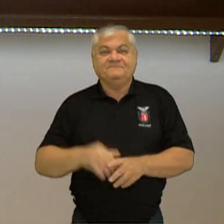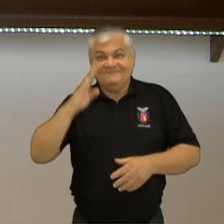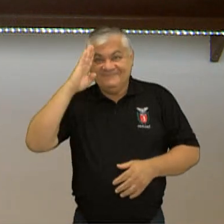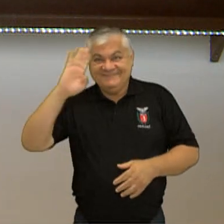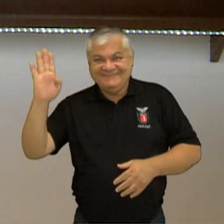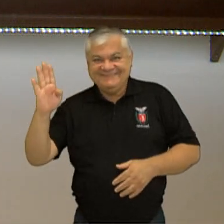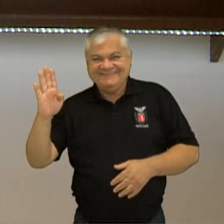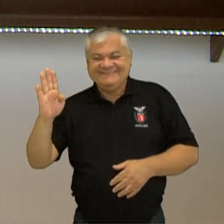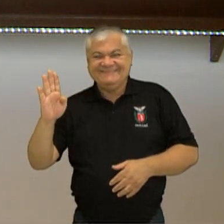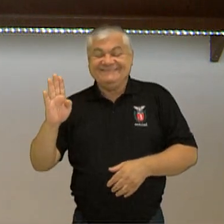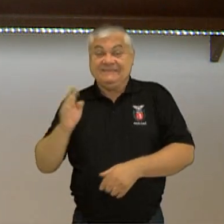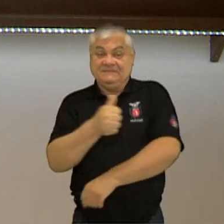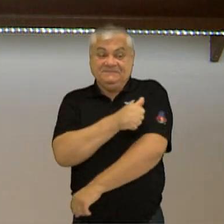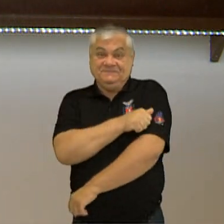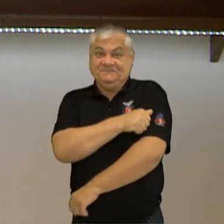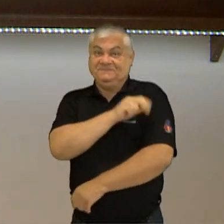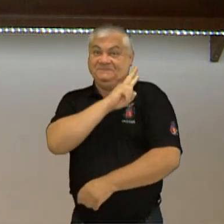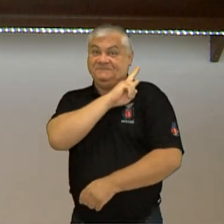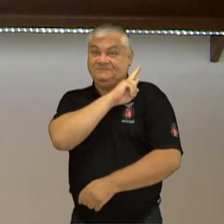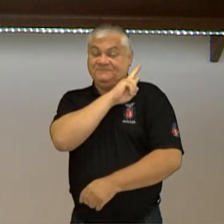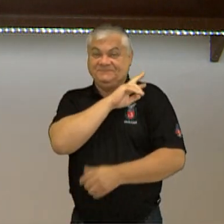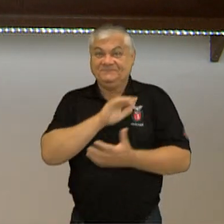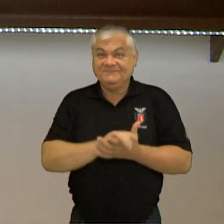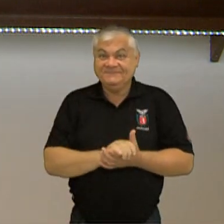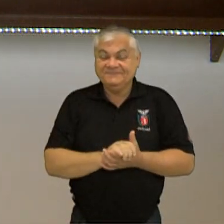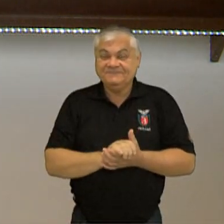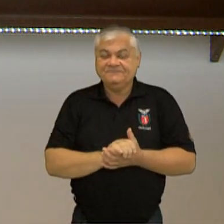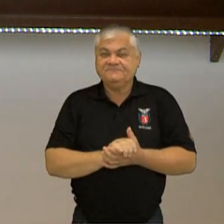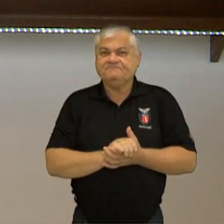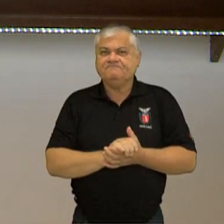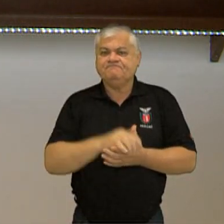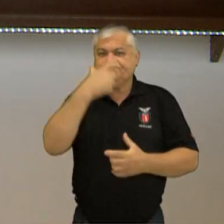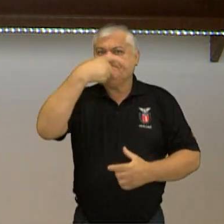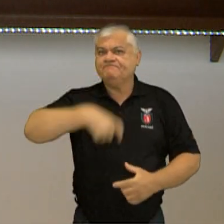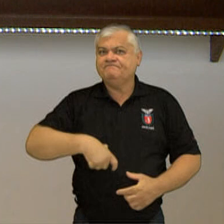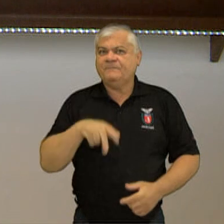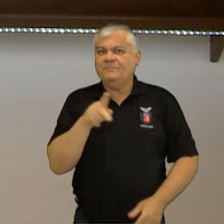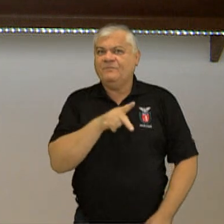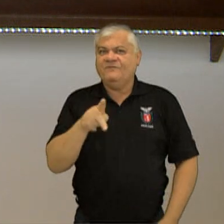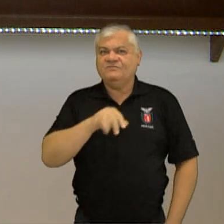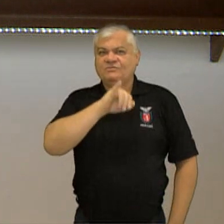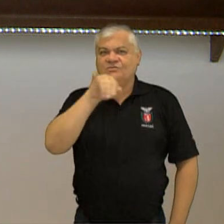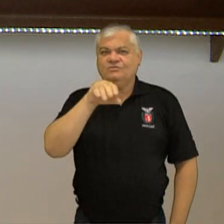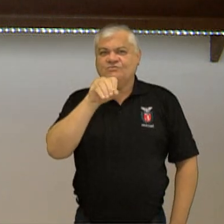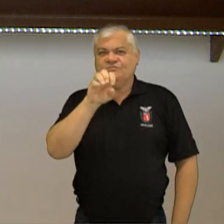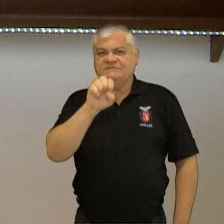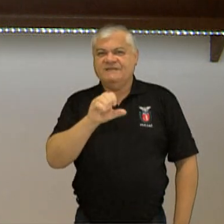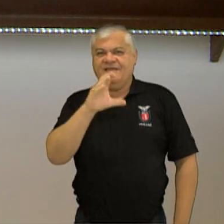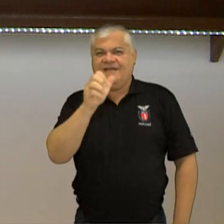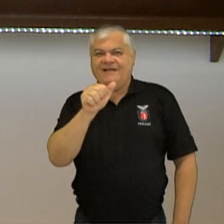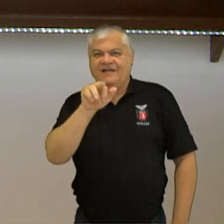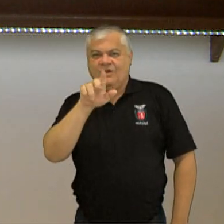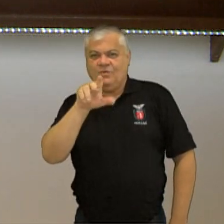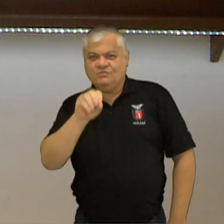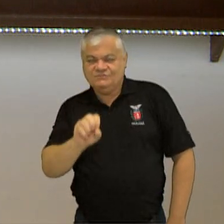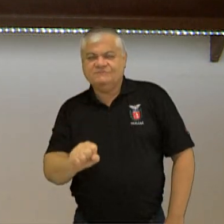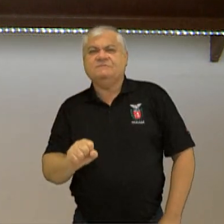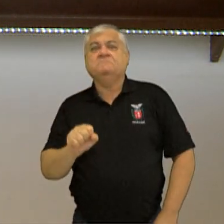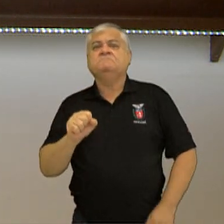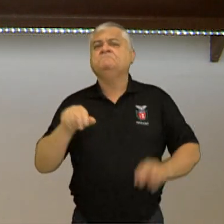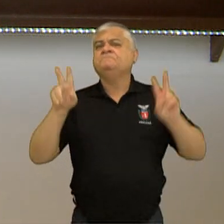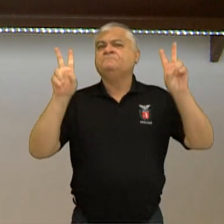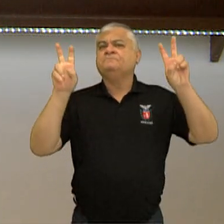Olá, estudantes da segunda série do ensino médio. Aqui novamente o professor José Carlos Coelho e vamos falar